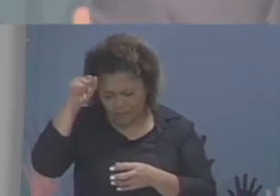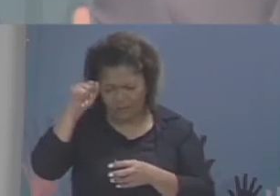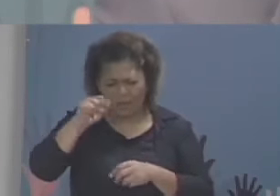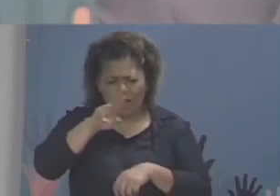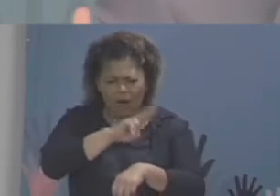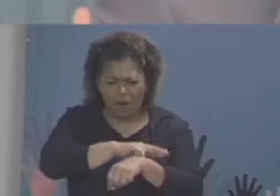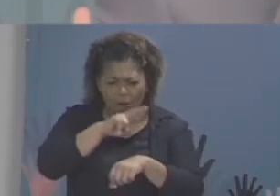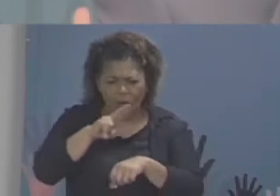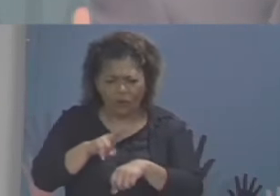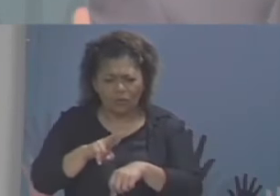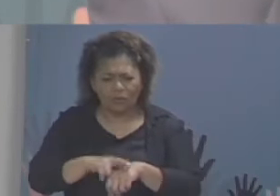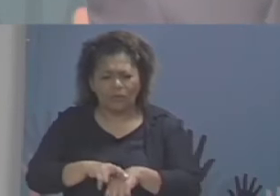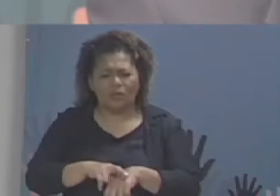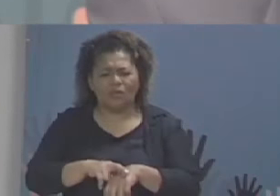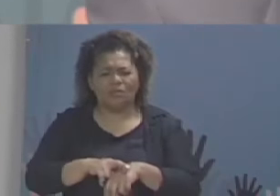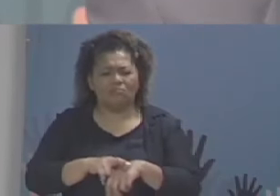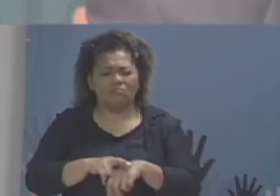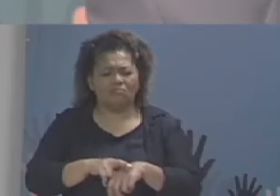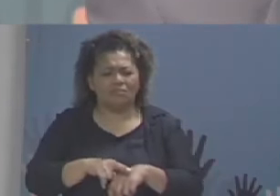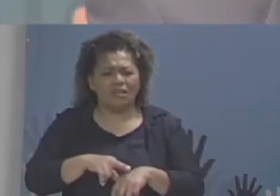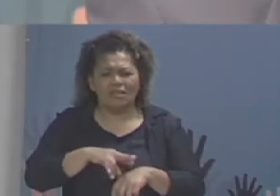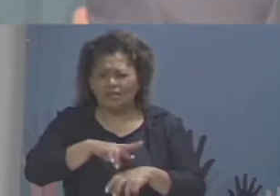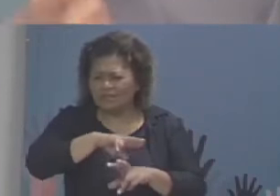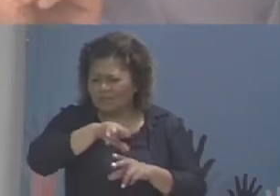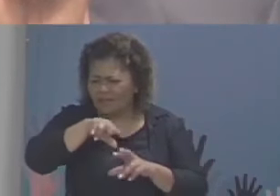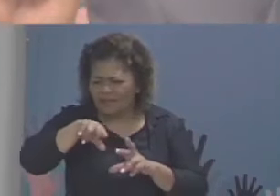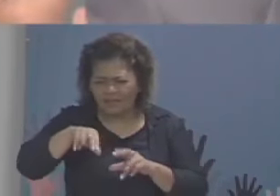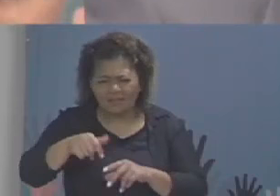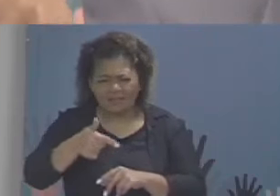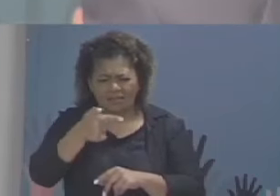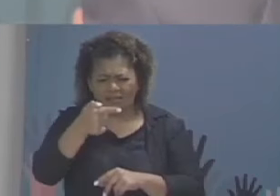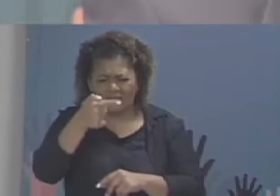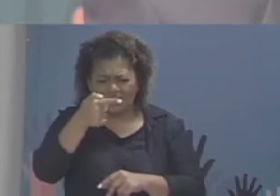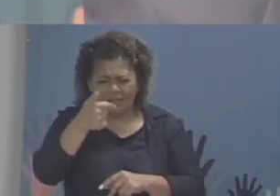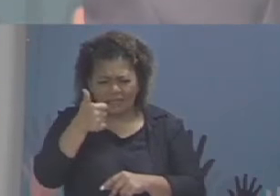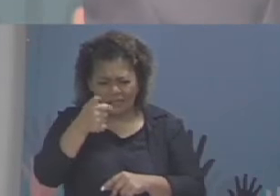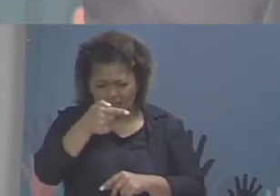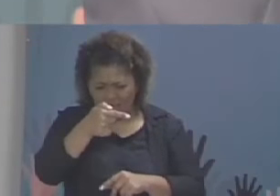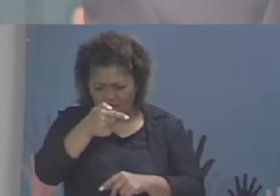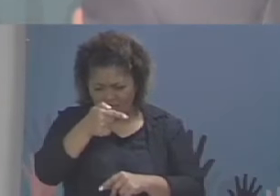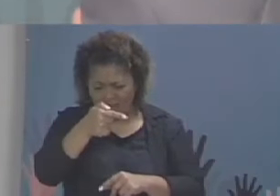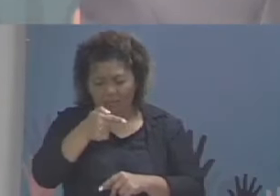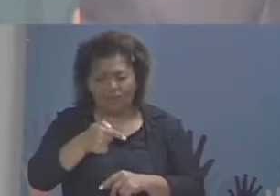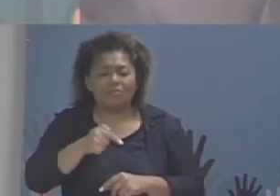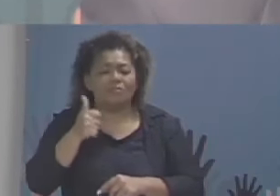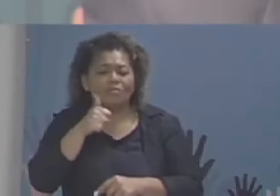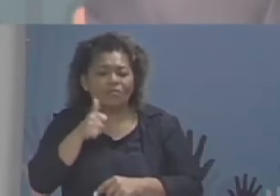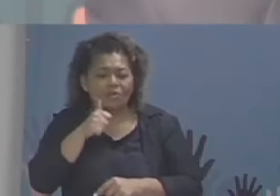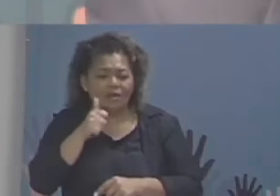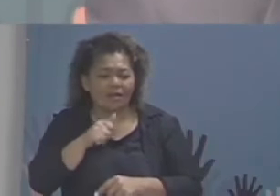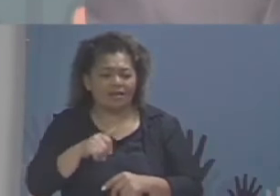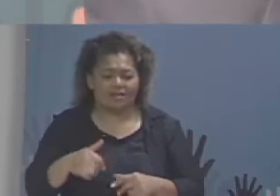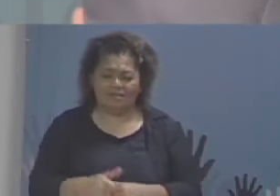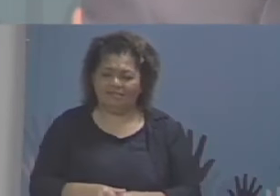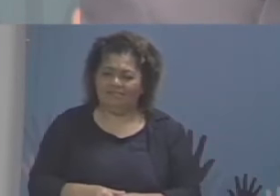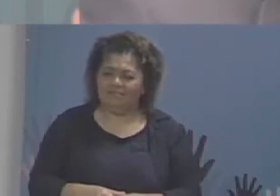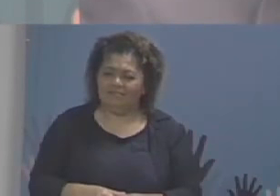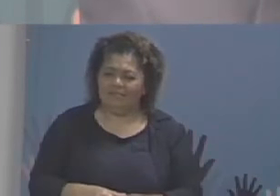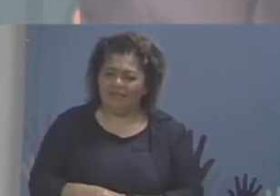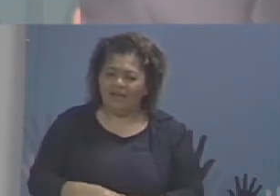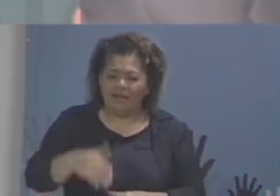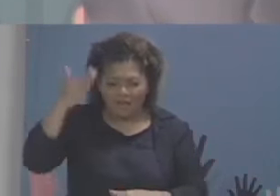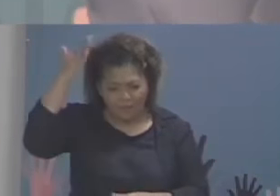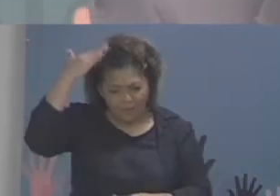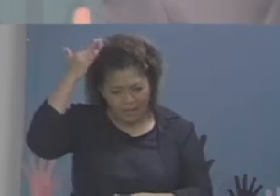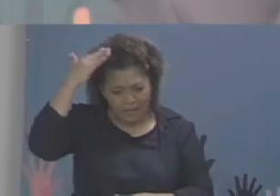chapa Fortalecer a Profissão, que tem 18 membros, 17 mulheres, porque a nossa categoria é formada por 89% de mulheres, no Paraná, Força